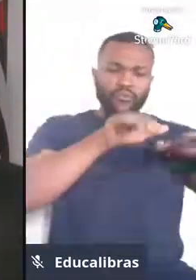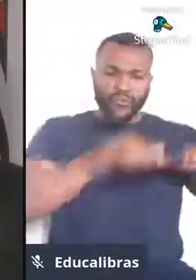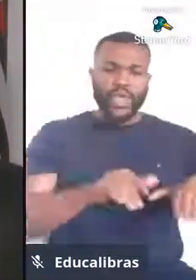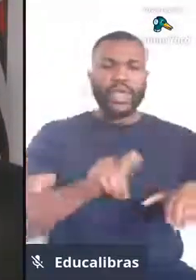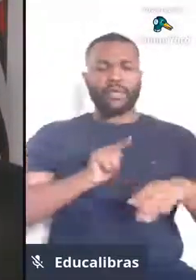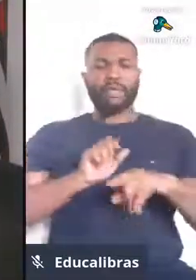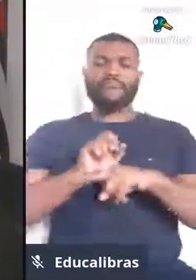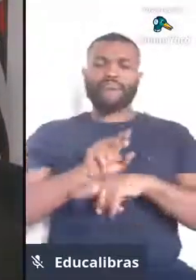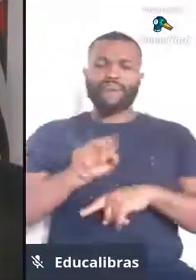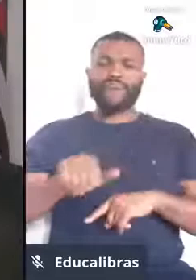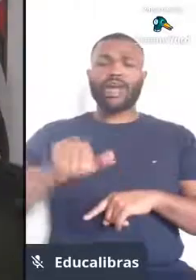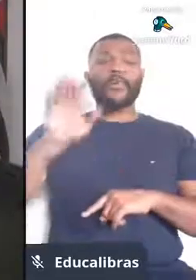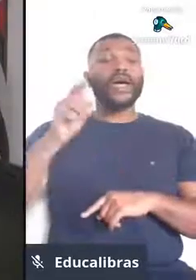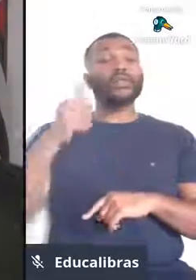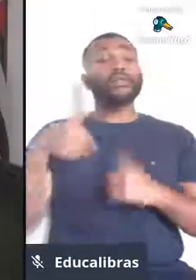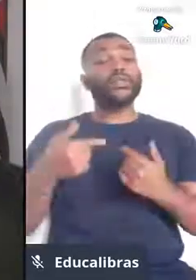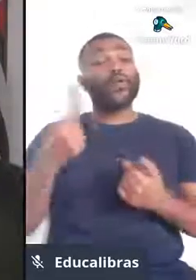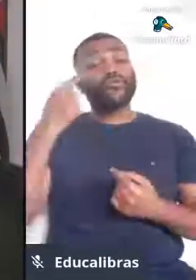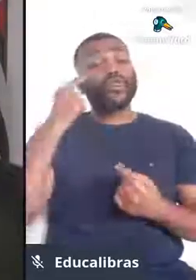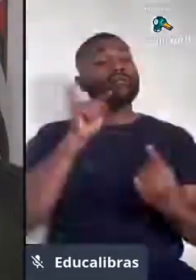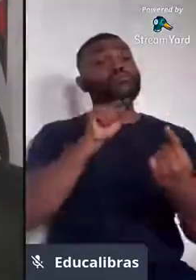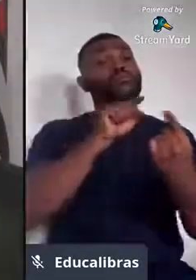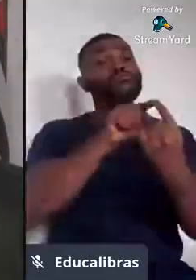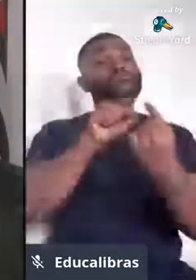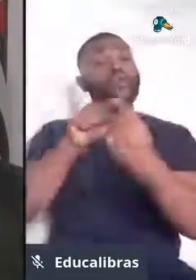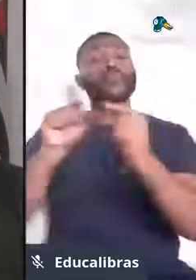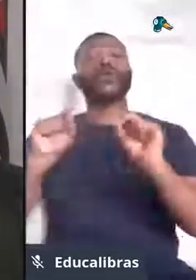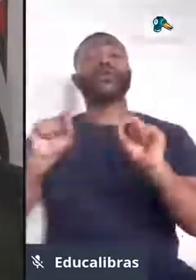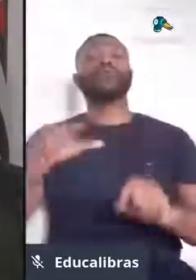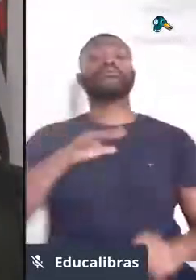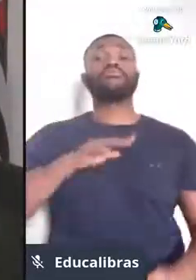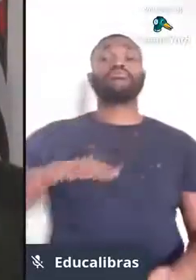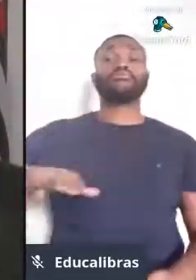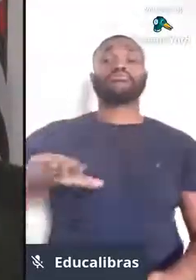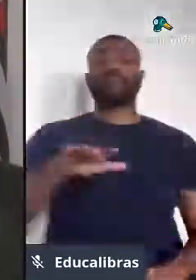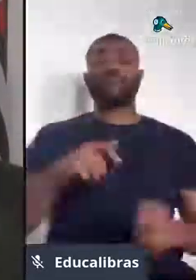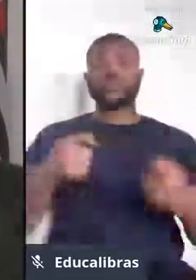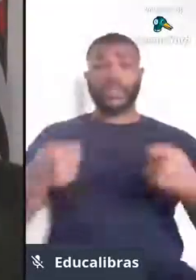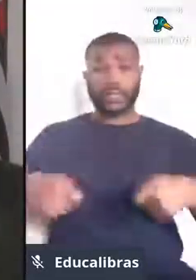com a necessidade da cidade naquele momento. Isso, pessoa jurídica.